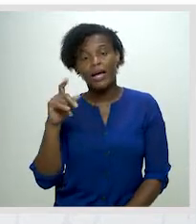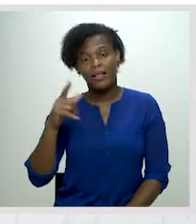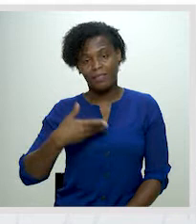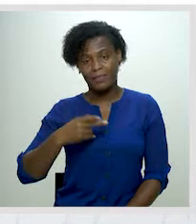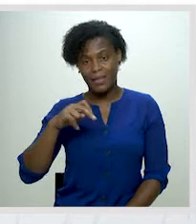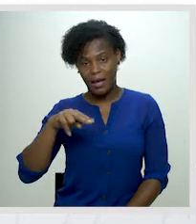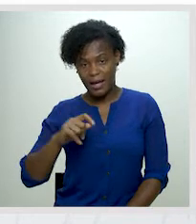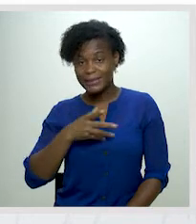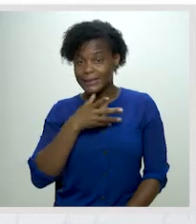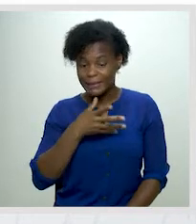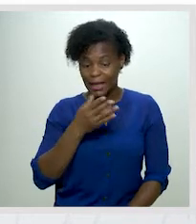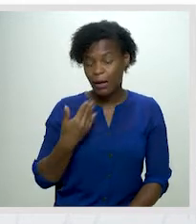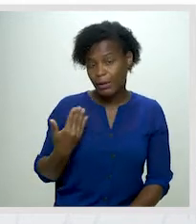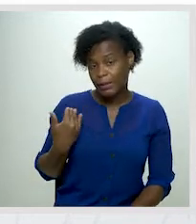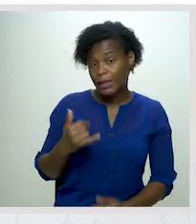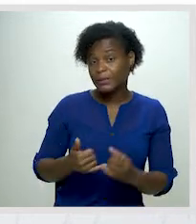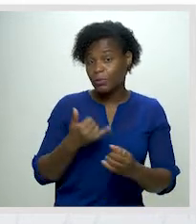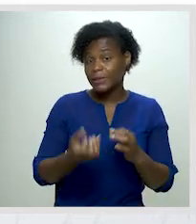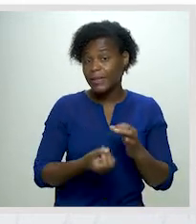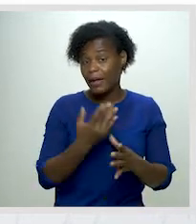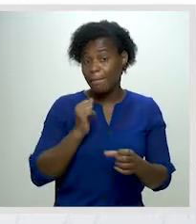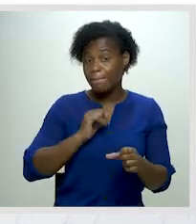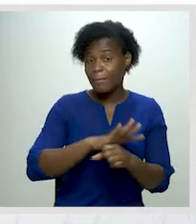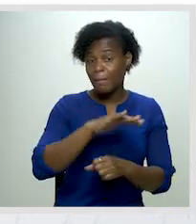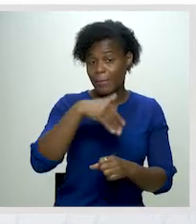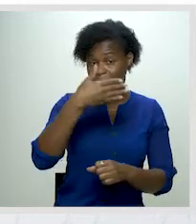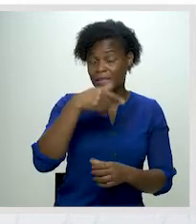formou o oceano primitivo, então,